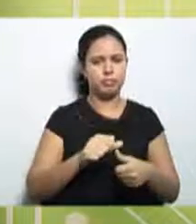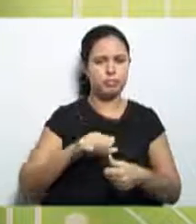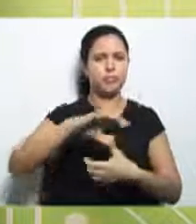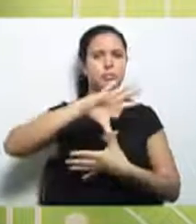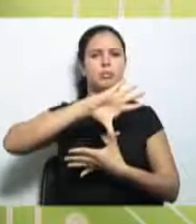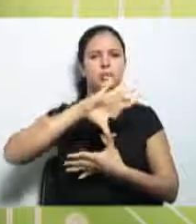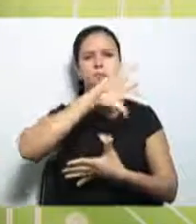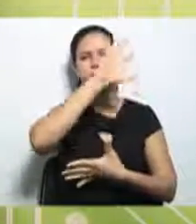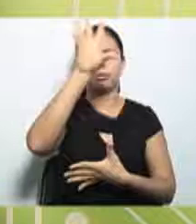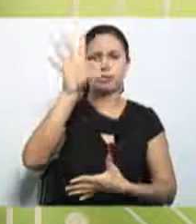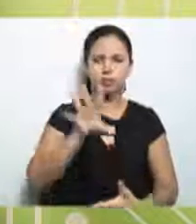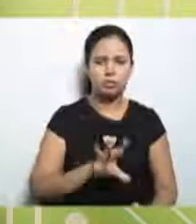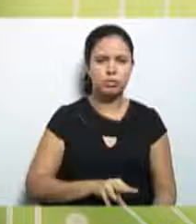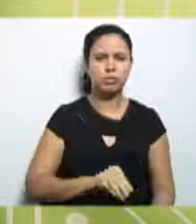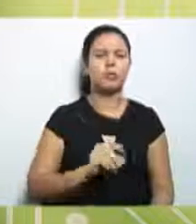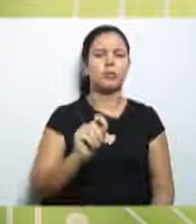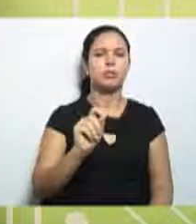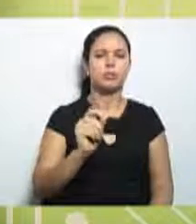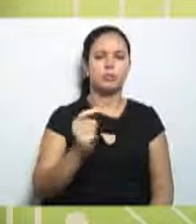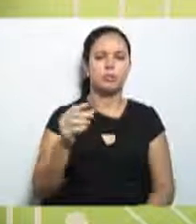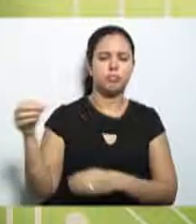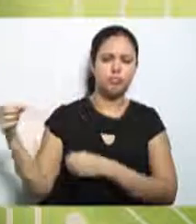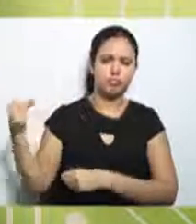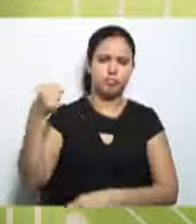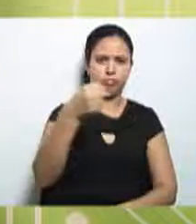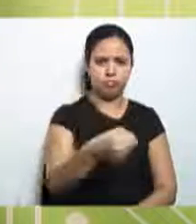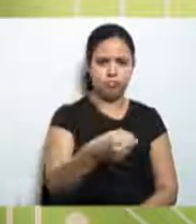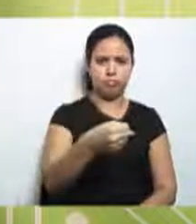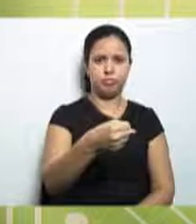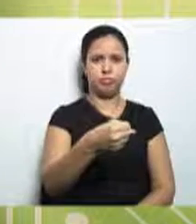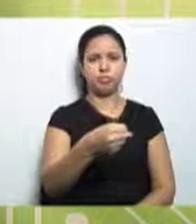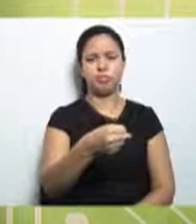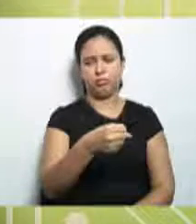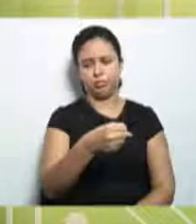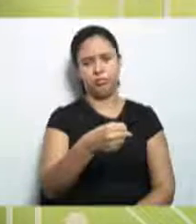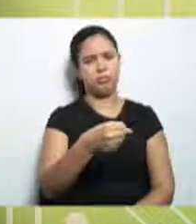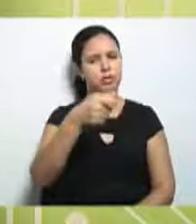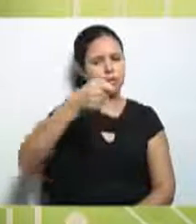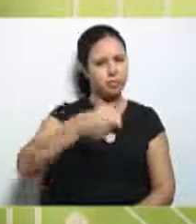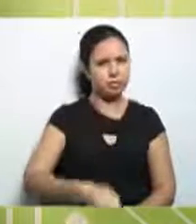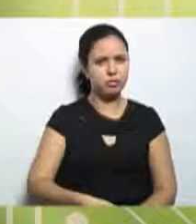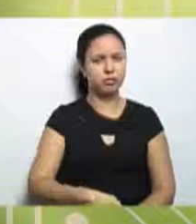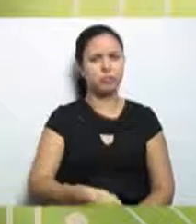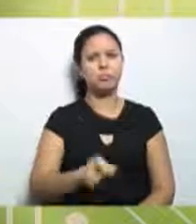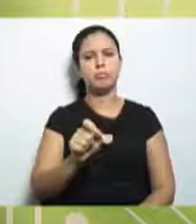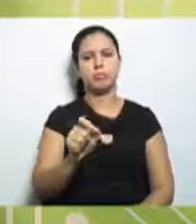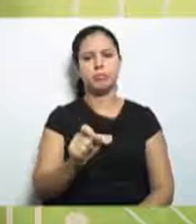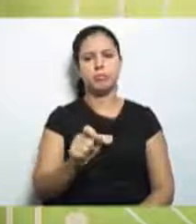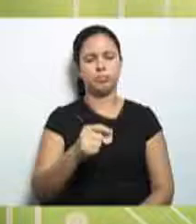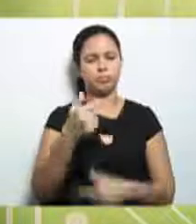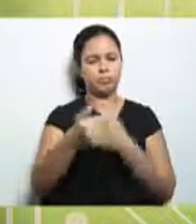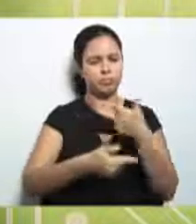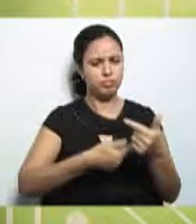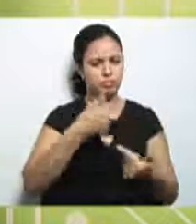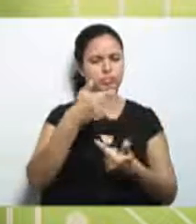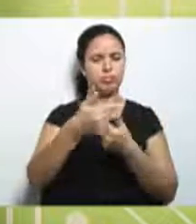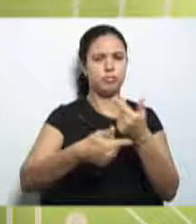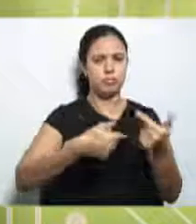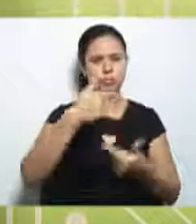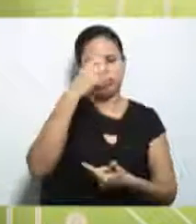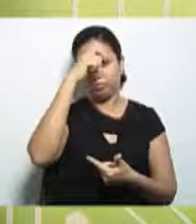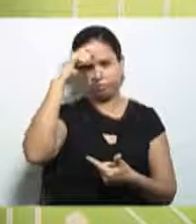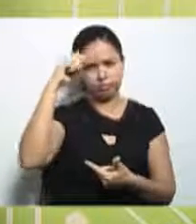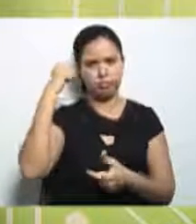escravos, especialmente africanos, que vieram forçados, né, vieram sem pagamento e trabalharam aqui